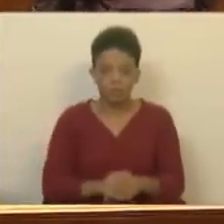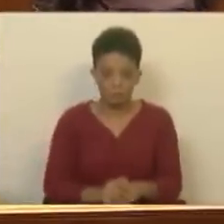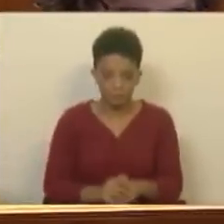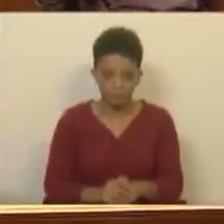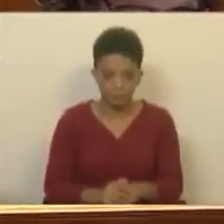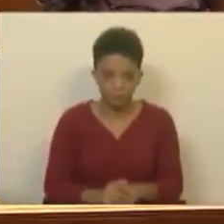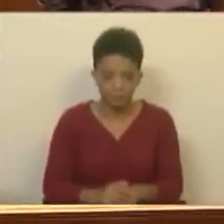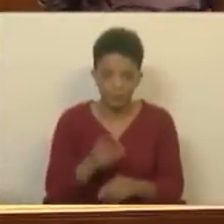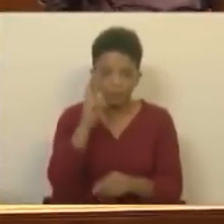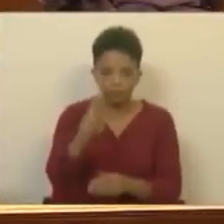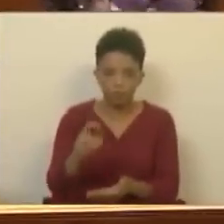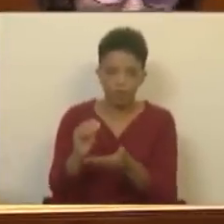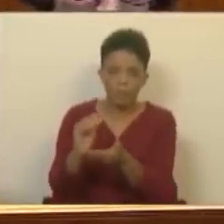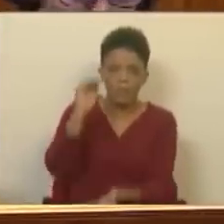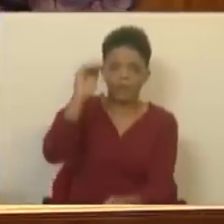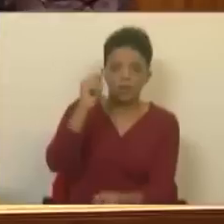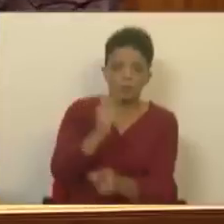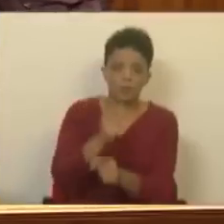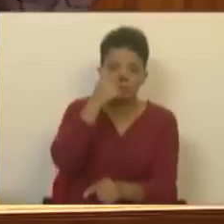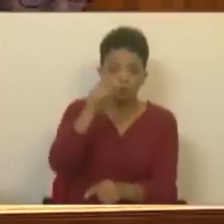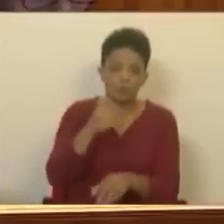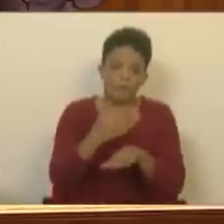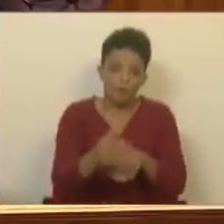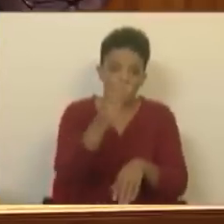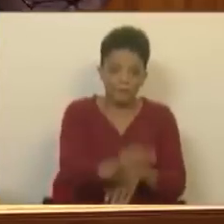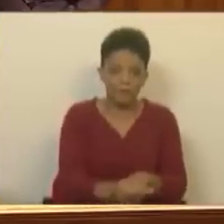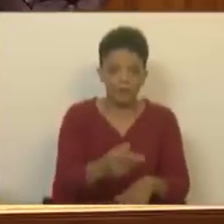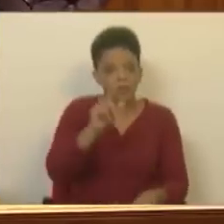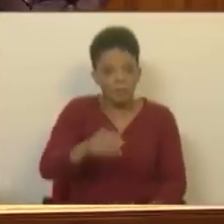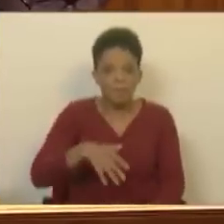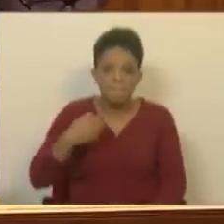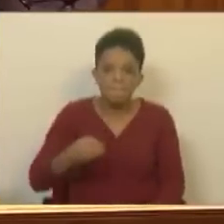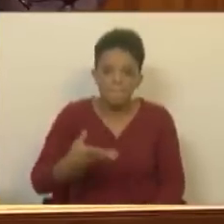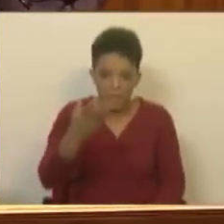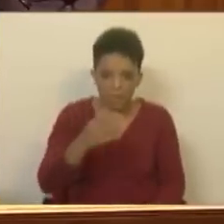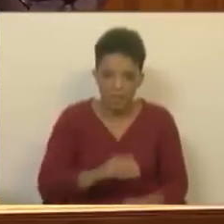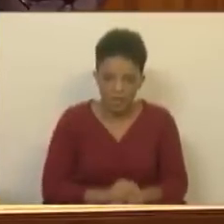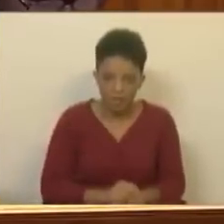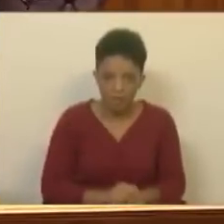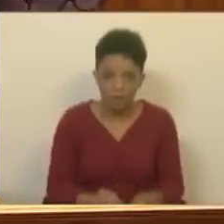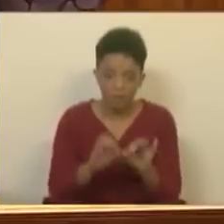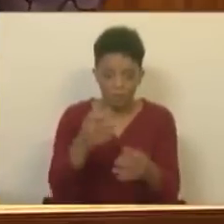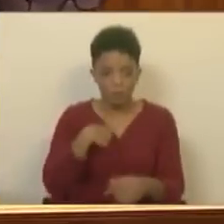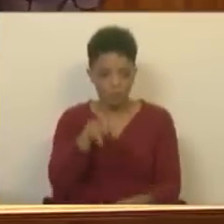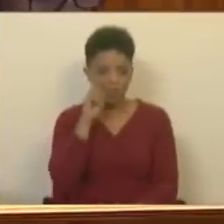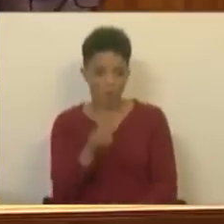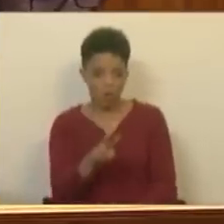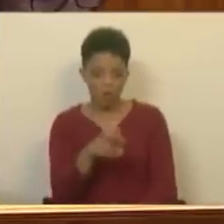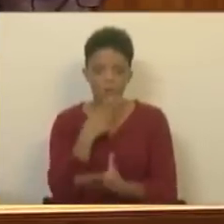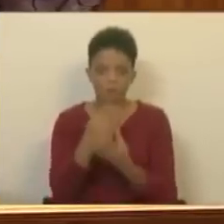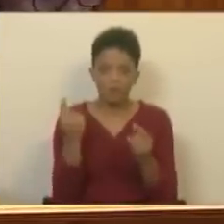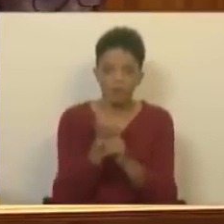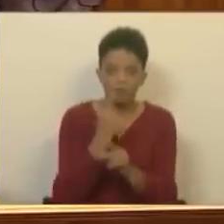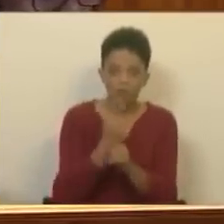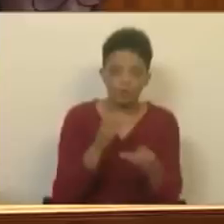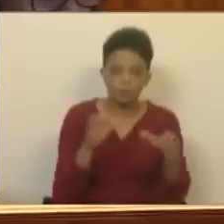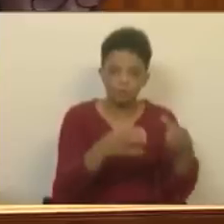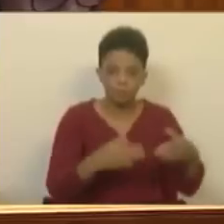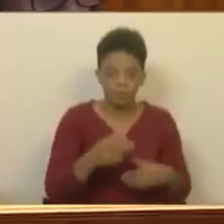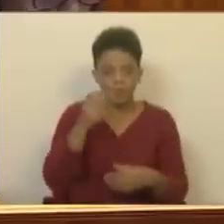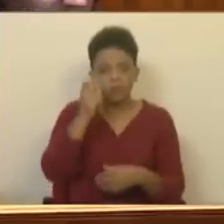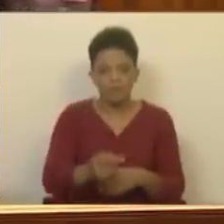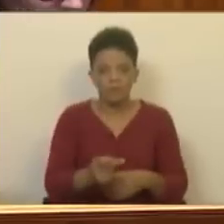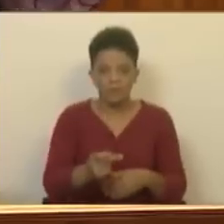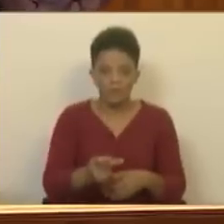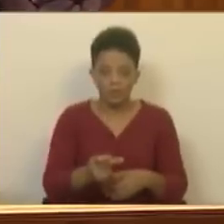as votações porque o pessoas ficaram de fora eu também tenho pena como espectador de muitas das companhias que não